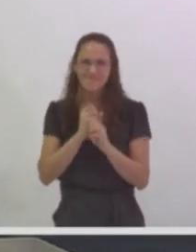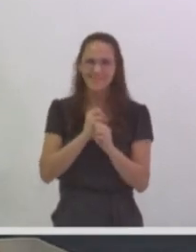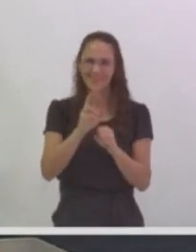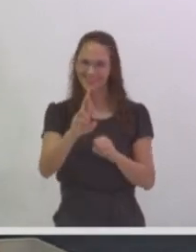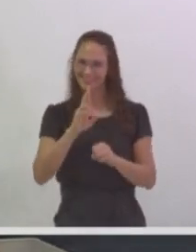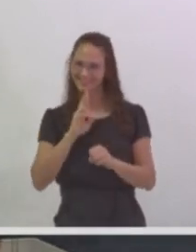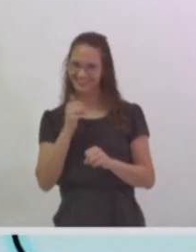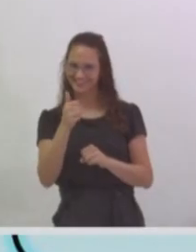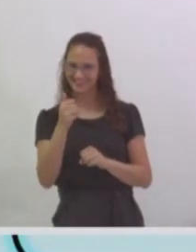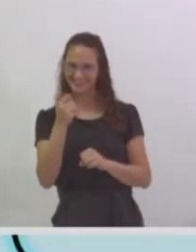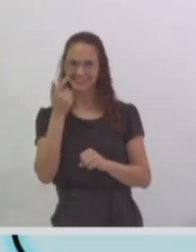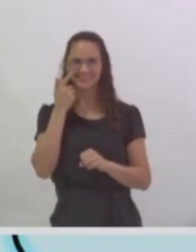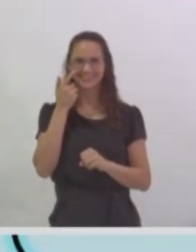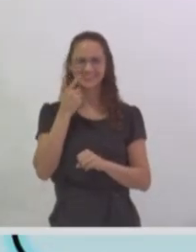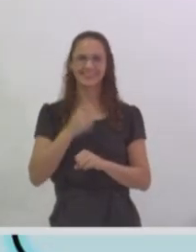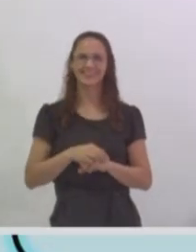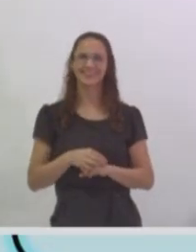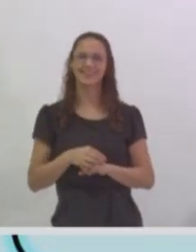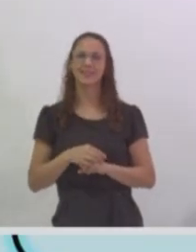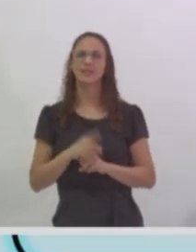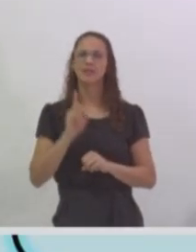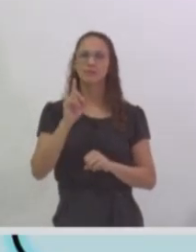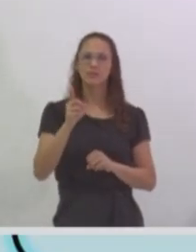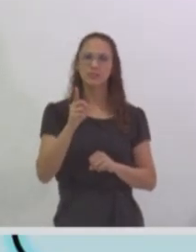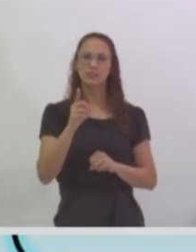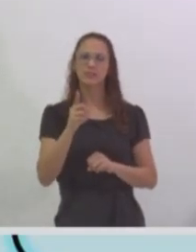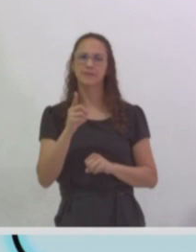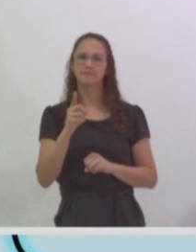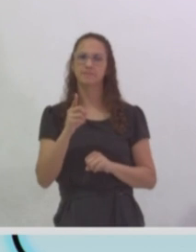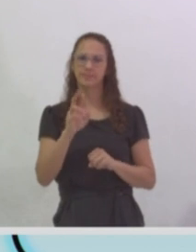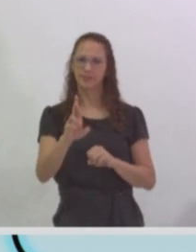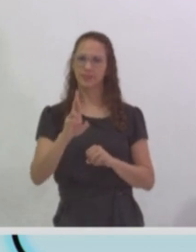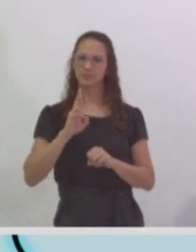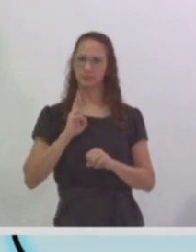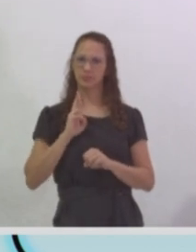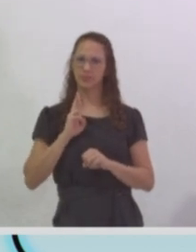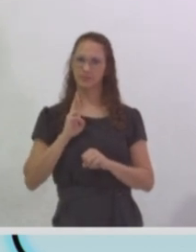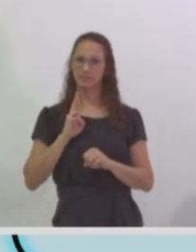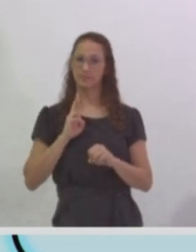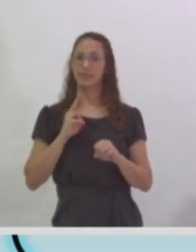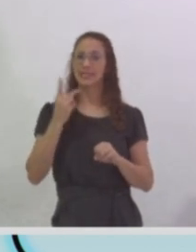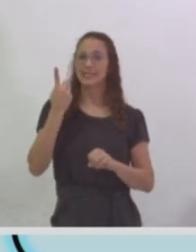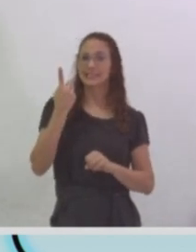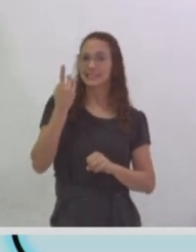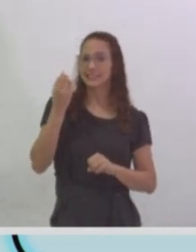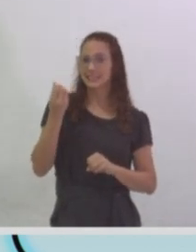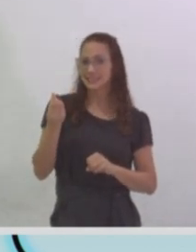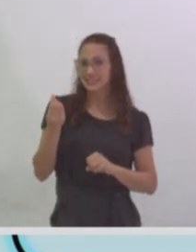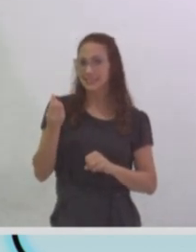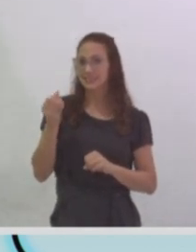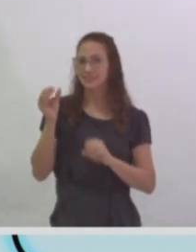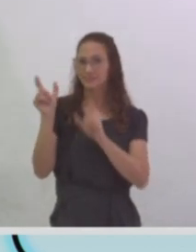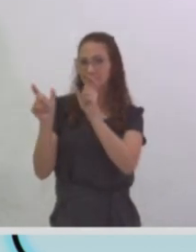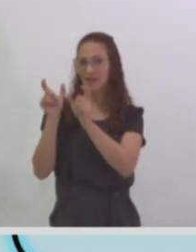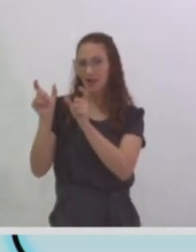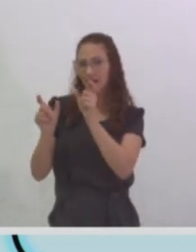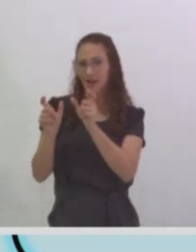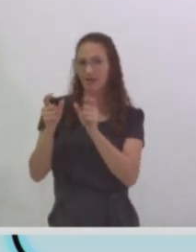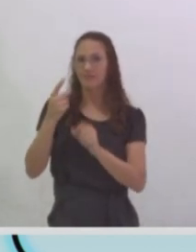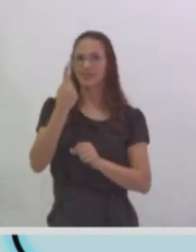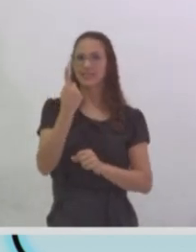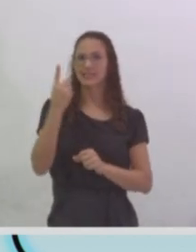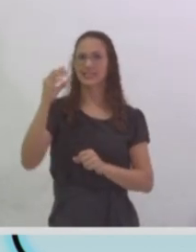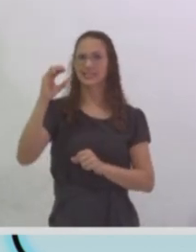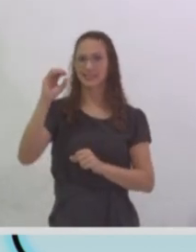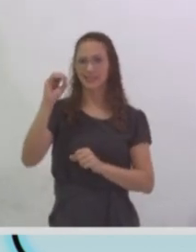tela. Depois que você fizer o cálculo, diz pra mim, foram 16 palavras, 10 palavras ou